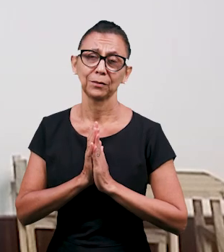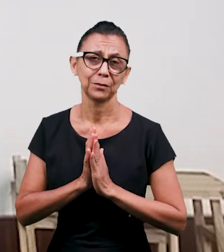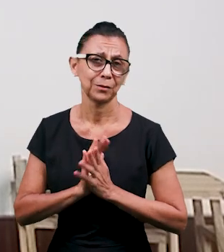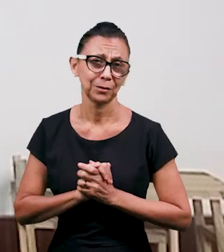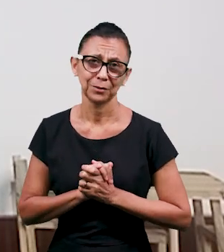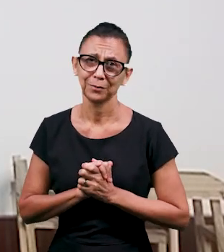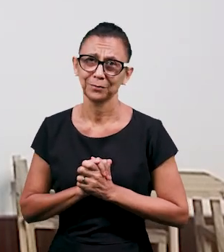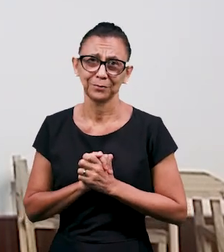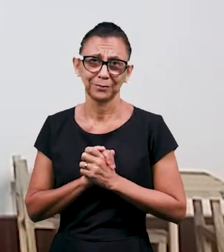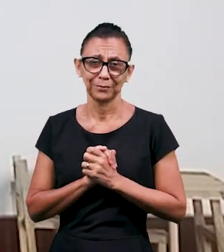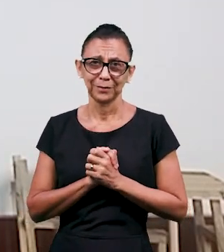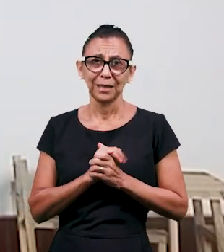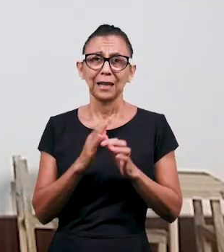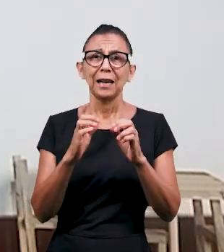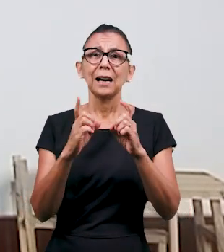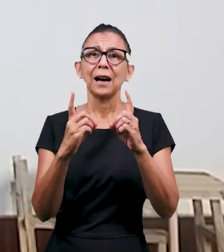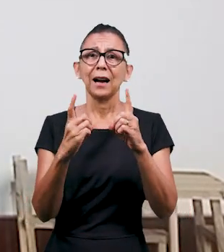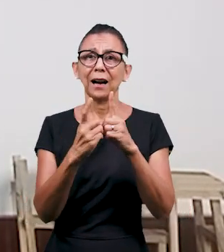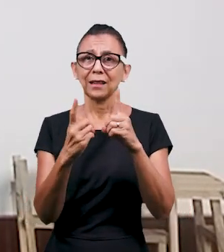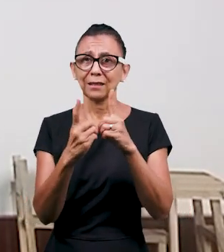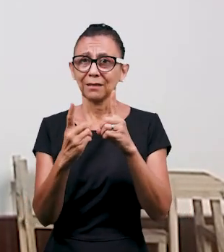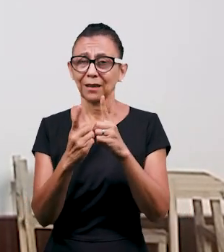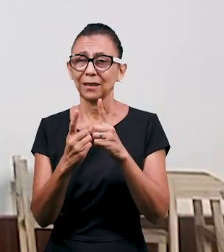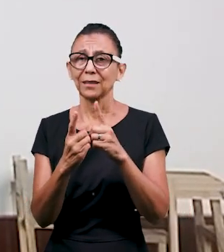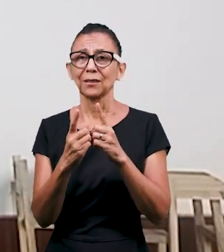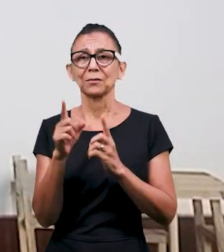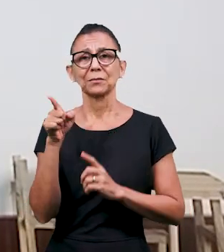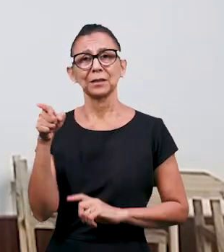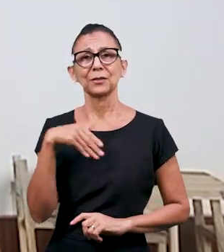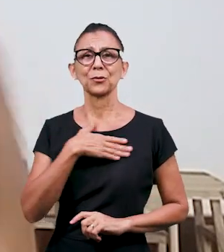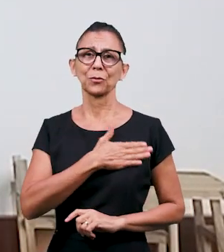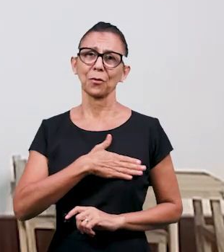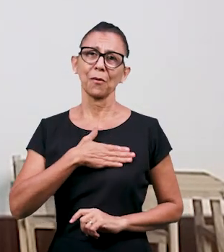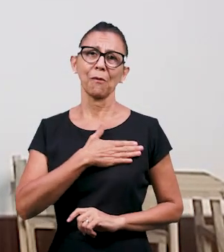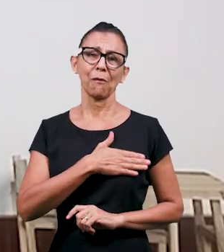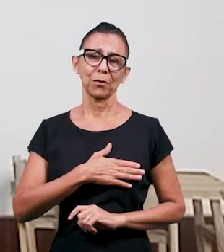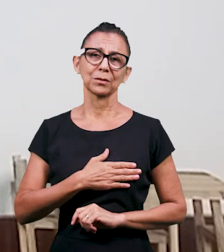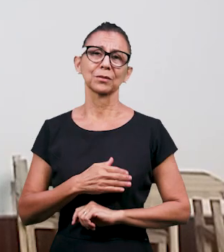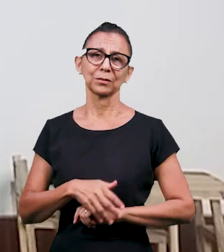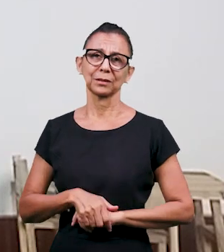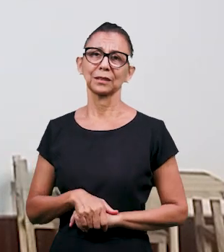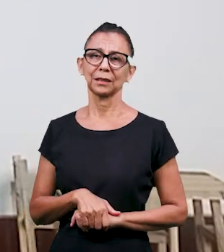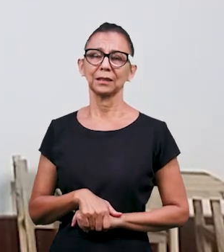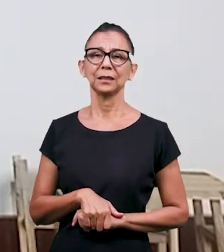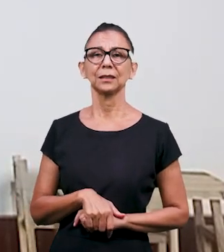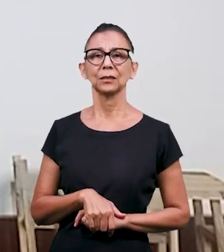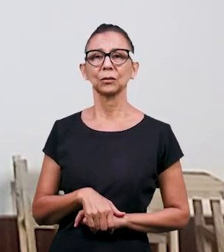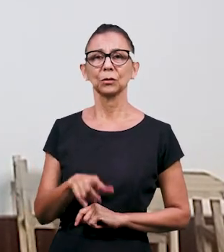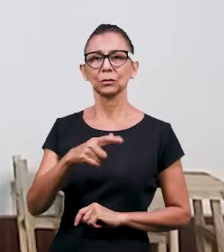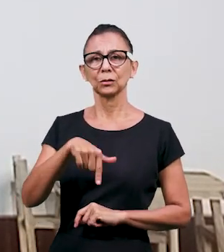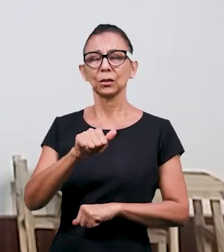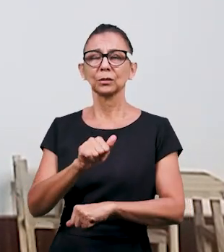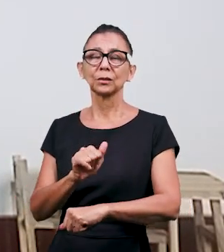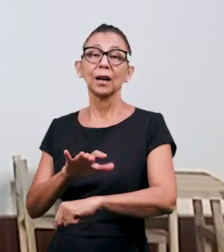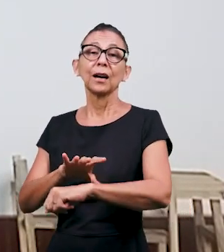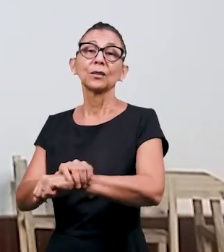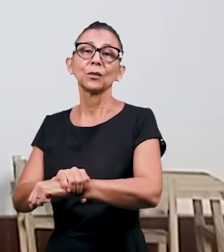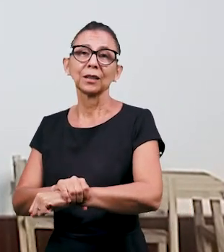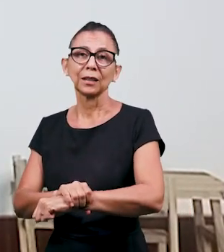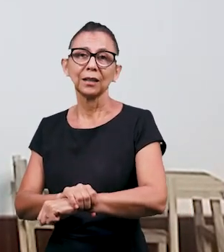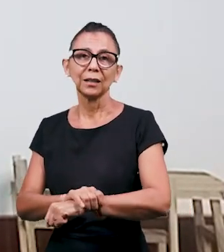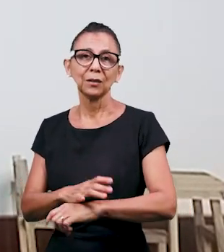façam isso, porque eles se sentem muito queridos quando a igreja se aproxima deles, quando a igreja toca neles, né?